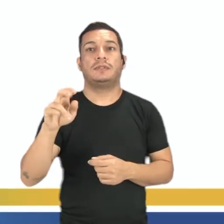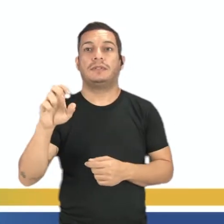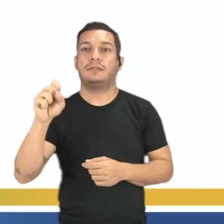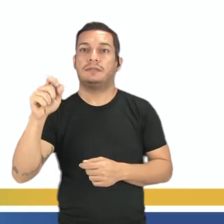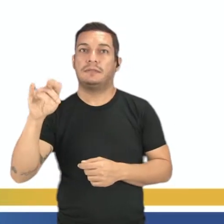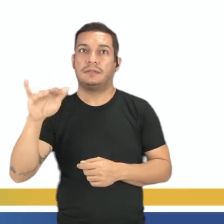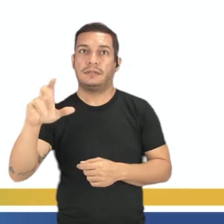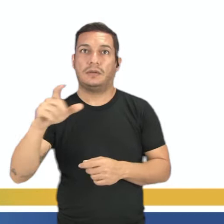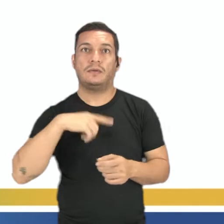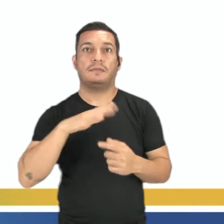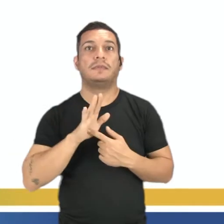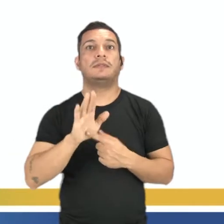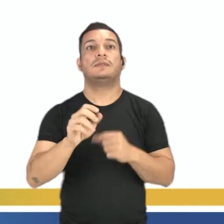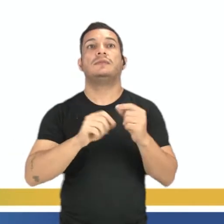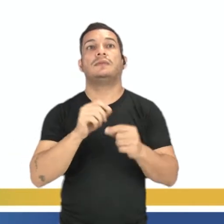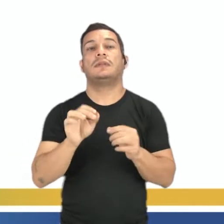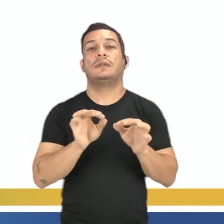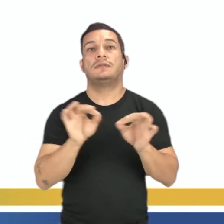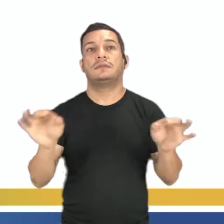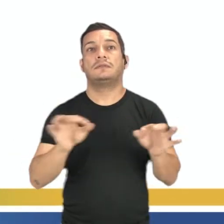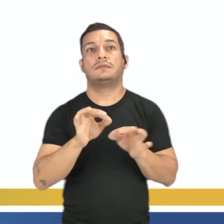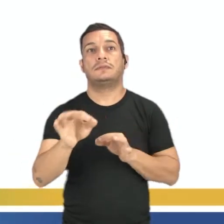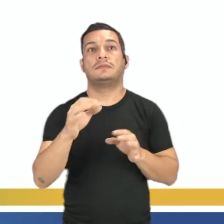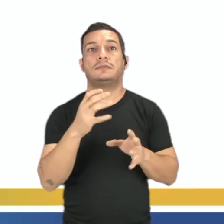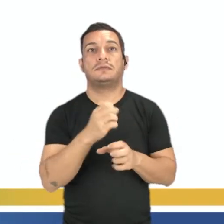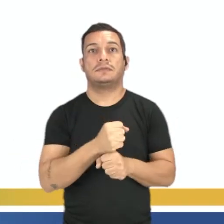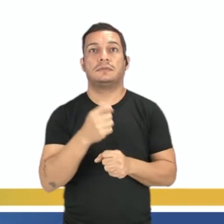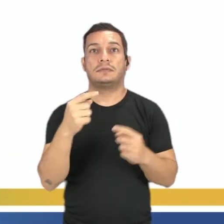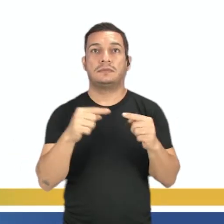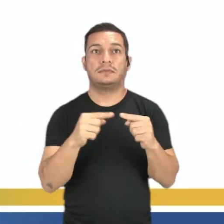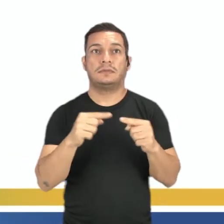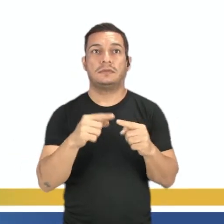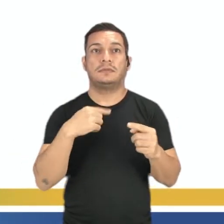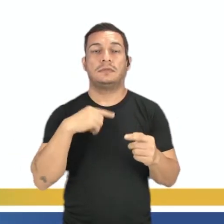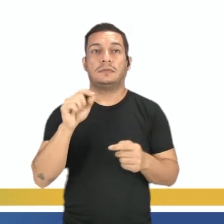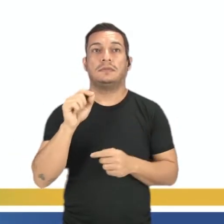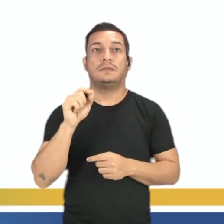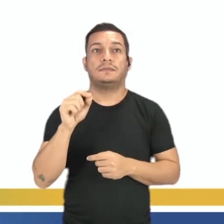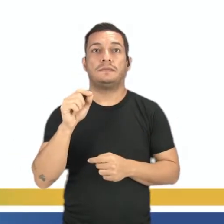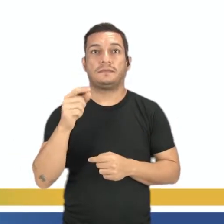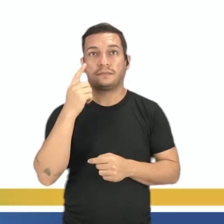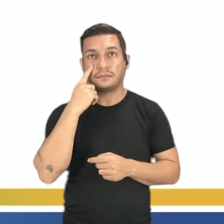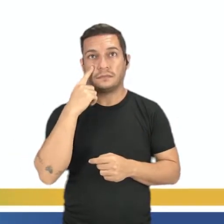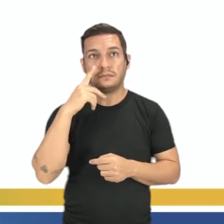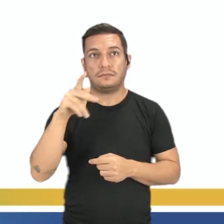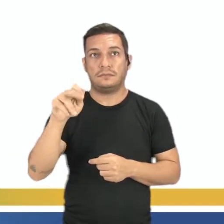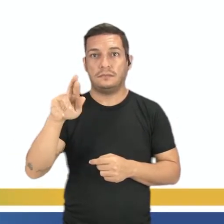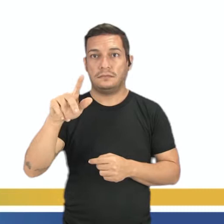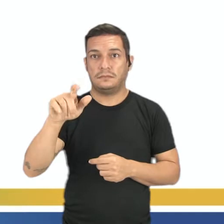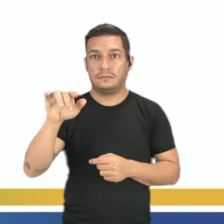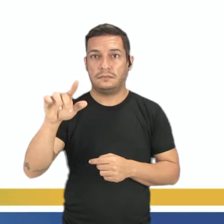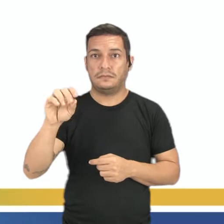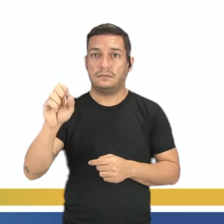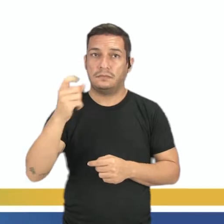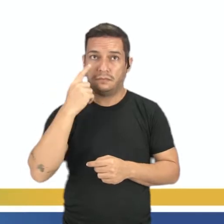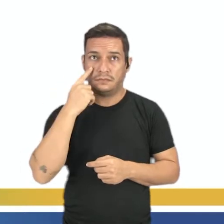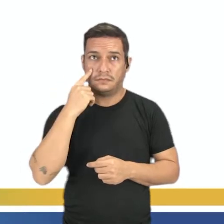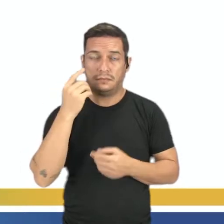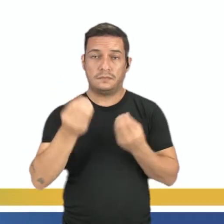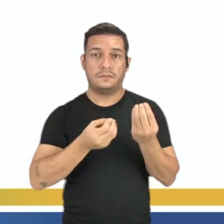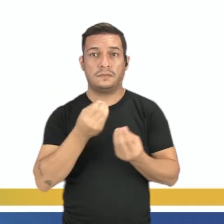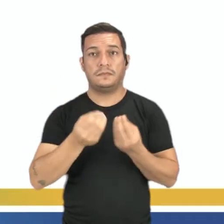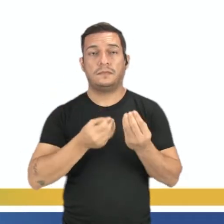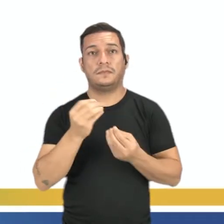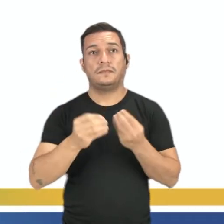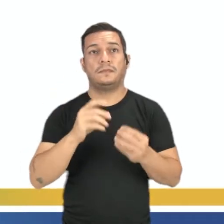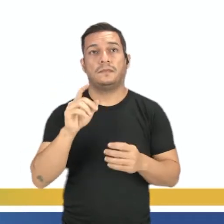círculos com raios de medidas equivalentes, os quais estão situados em planos paralelos. Vamos ver agora o